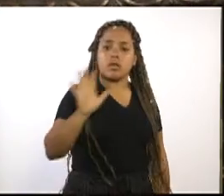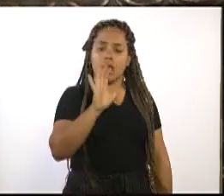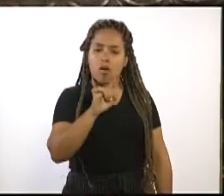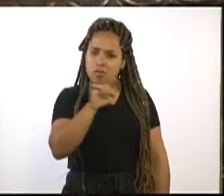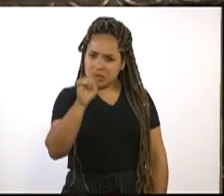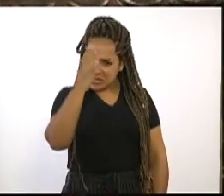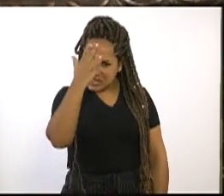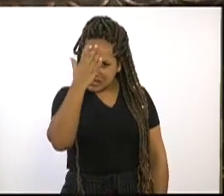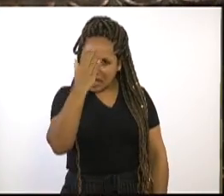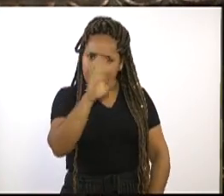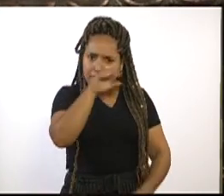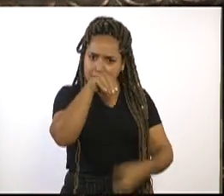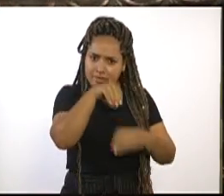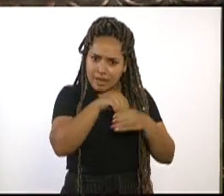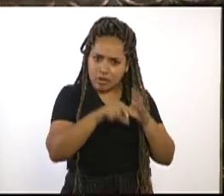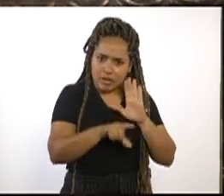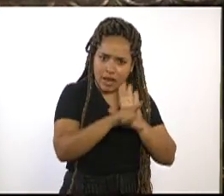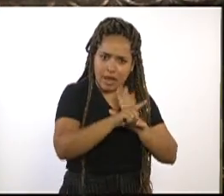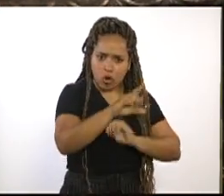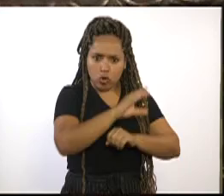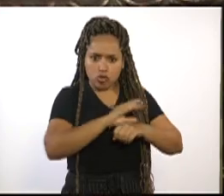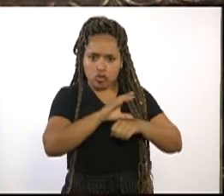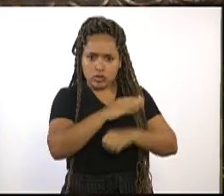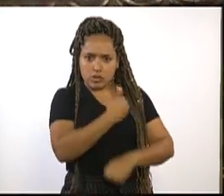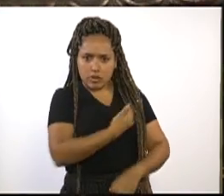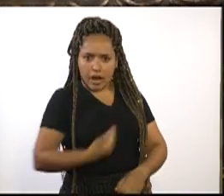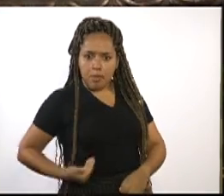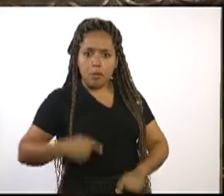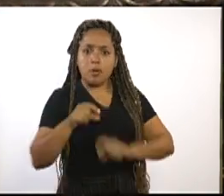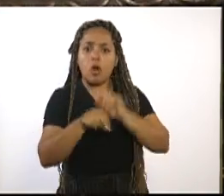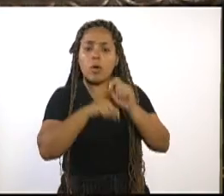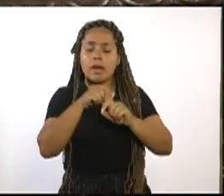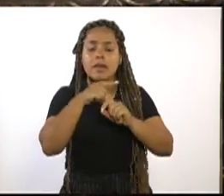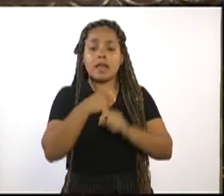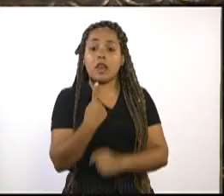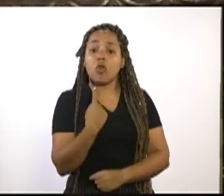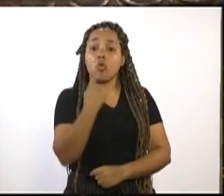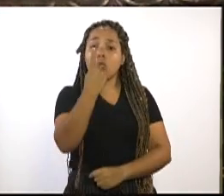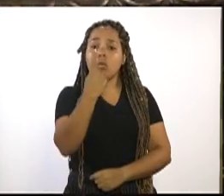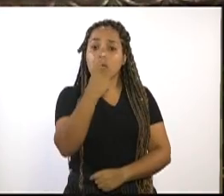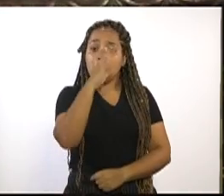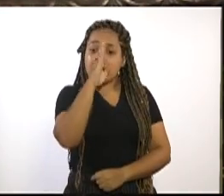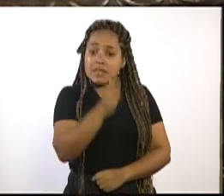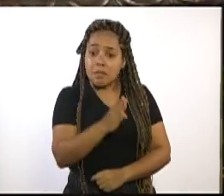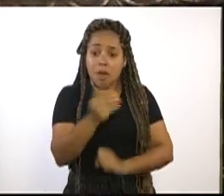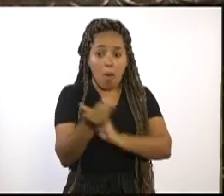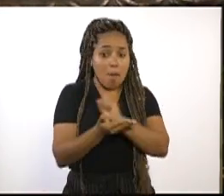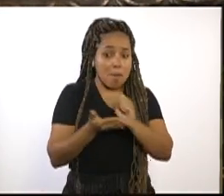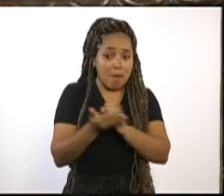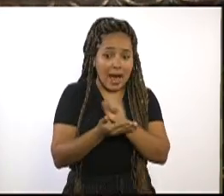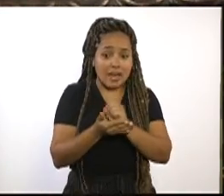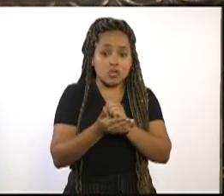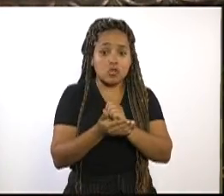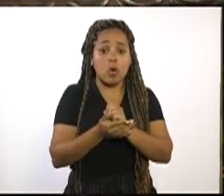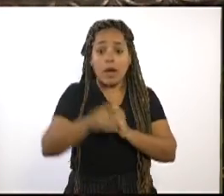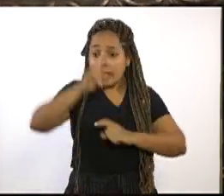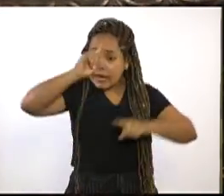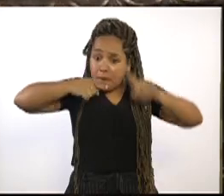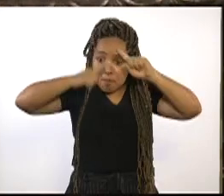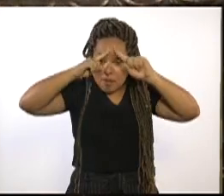um princípio basilar que rege a todos nós e que todos